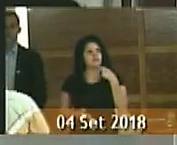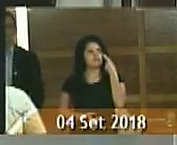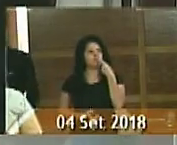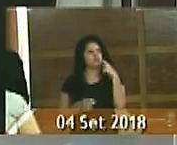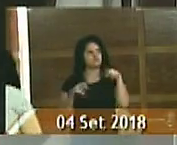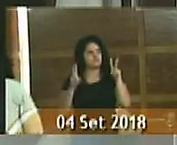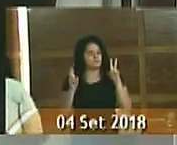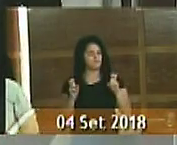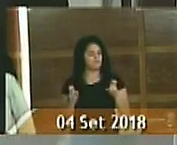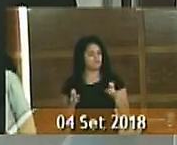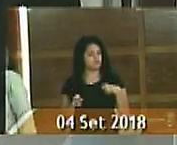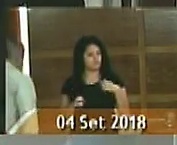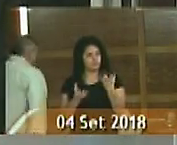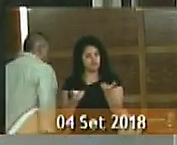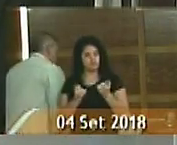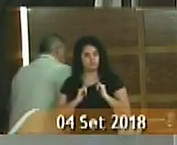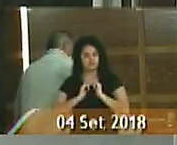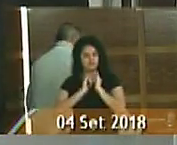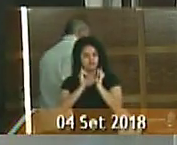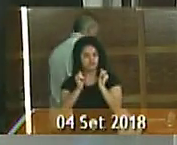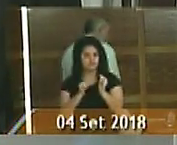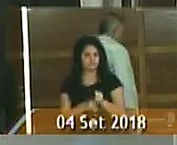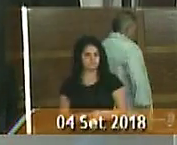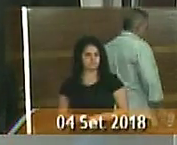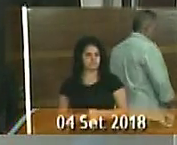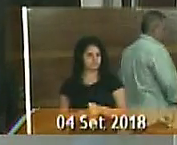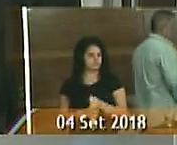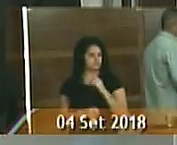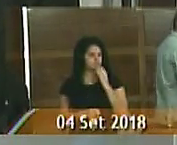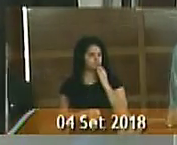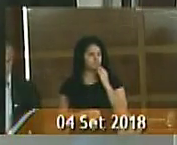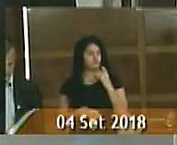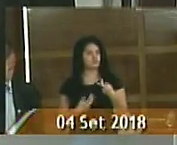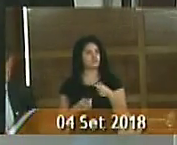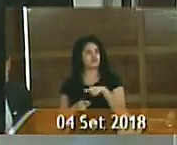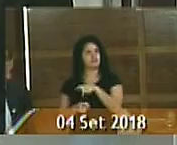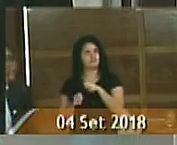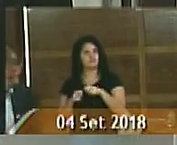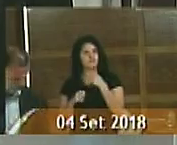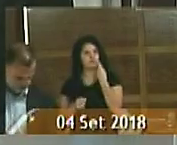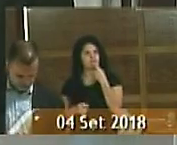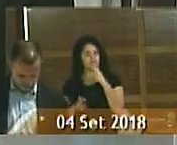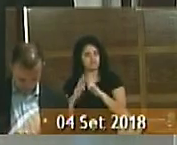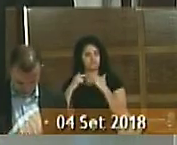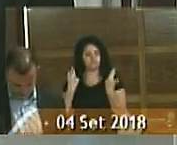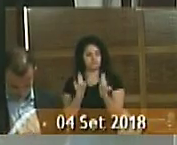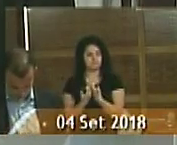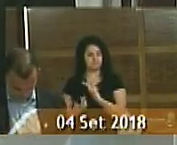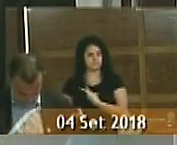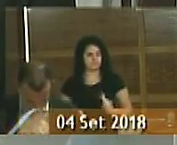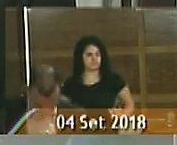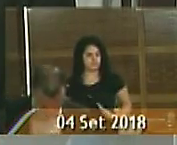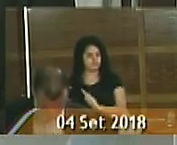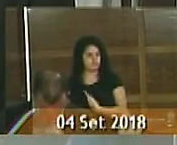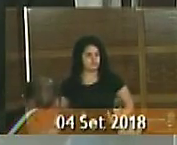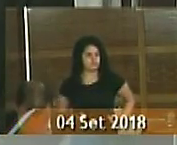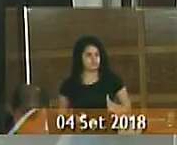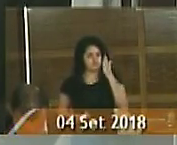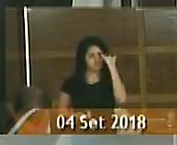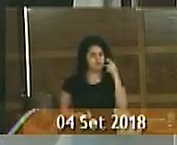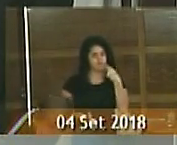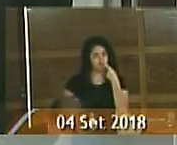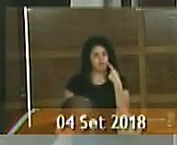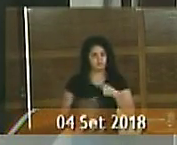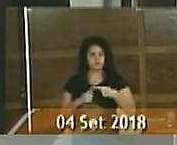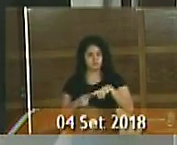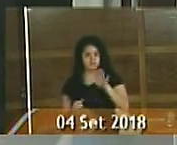a questão, eu quero mandar um recado para esse administrador, quando ele for falar em reunião do governo, saber falar, porque está